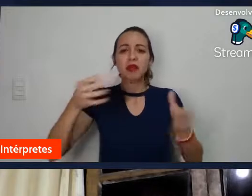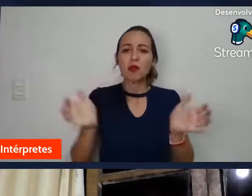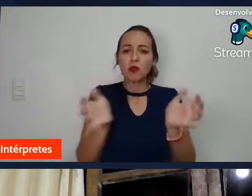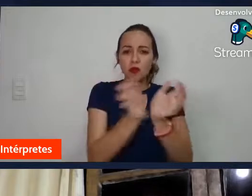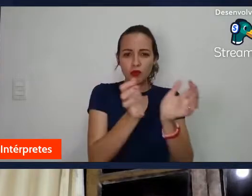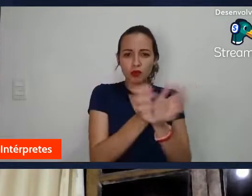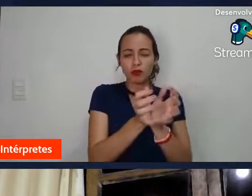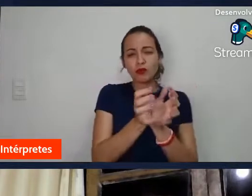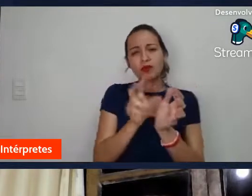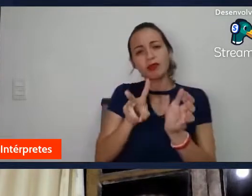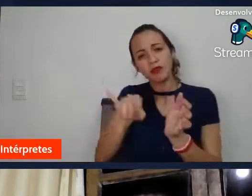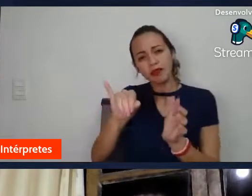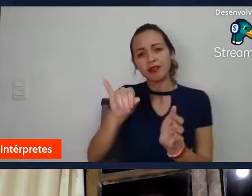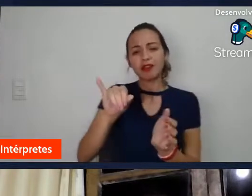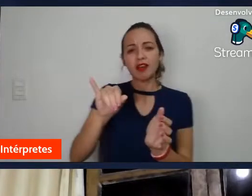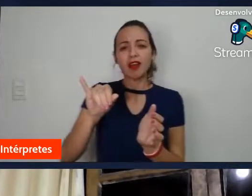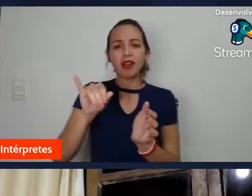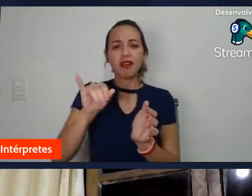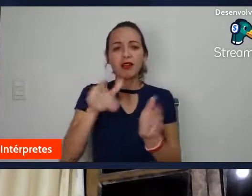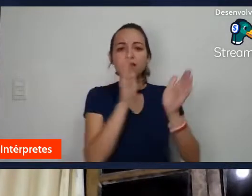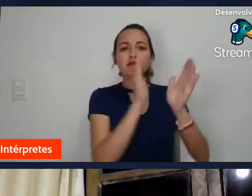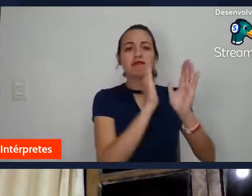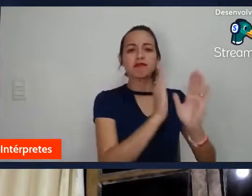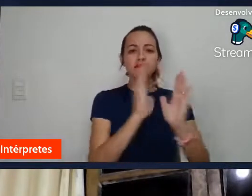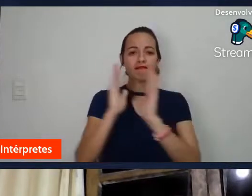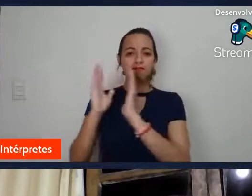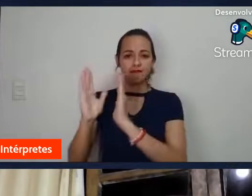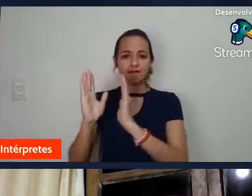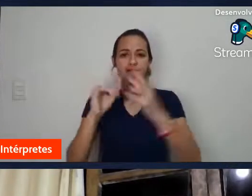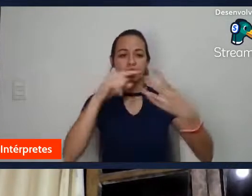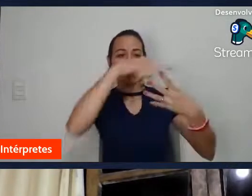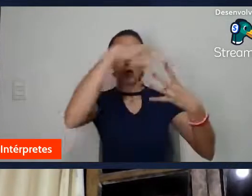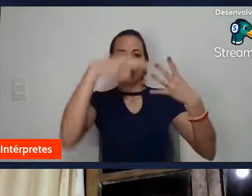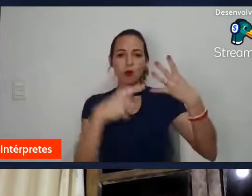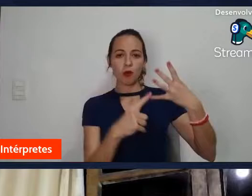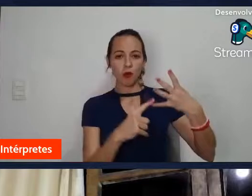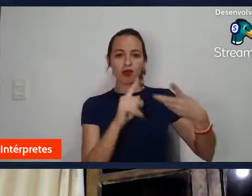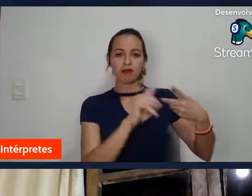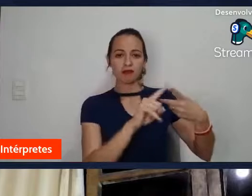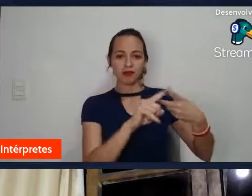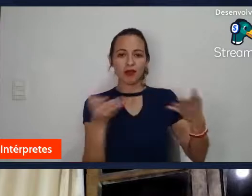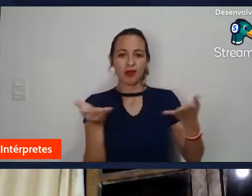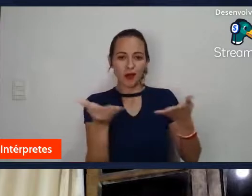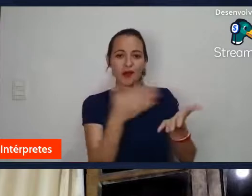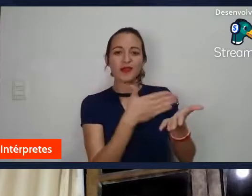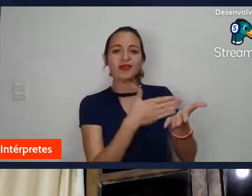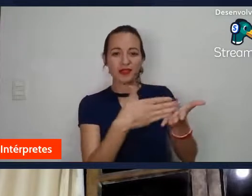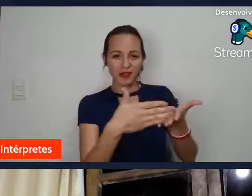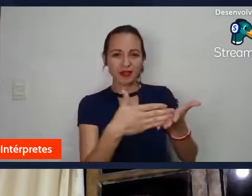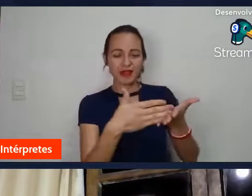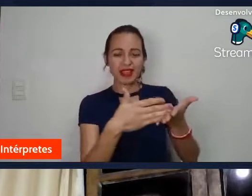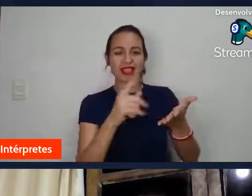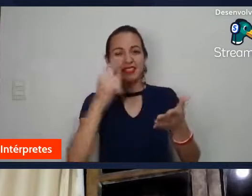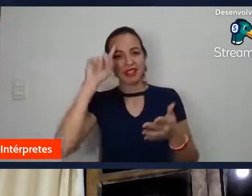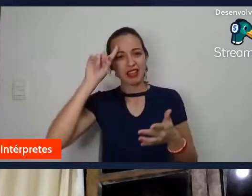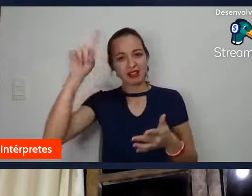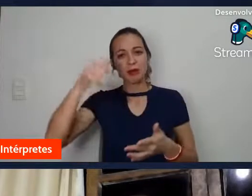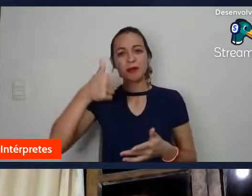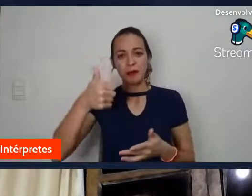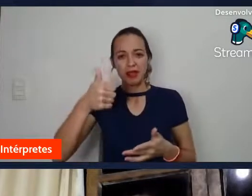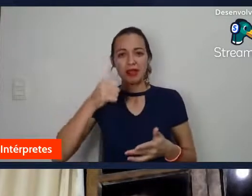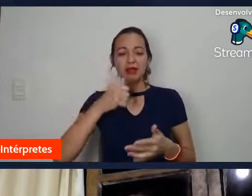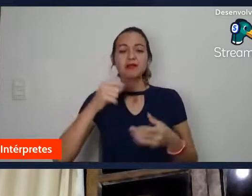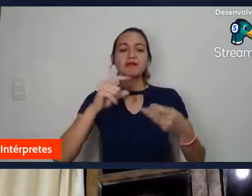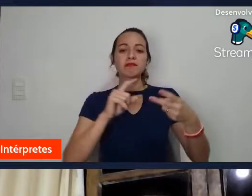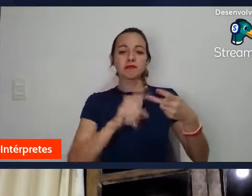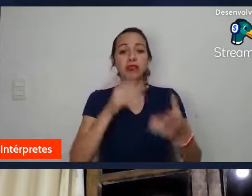vai estar dividido, na verdade, em 4 etapas, sendo hoje o início, dia 1º de junho, o